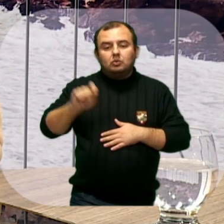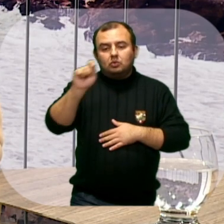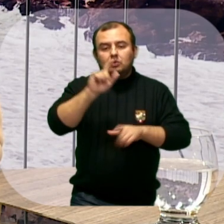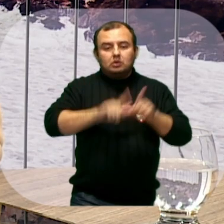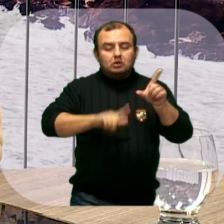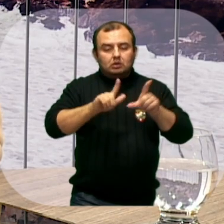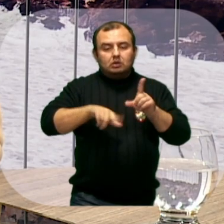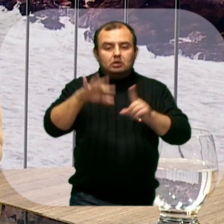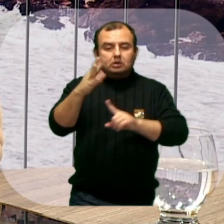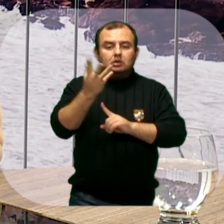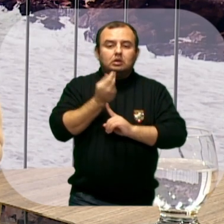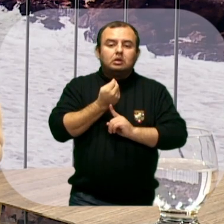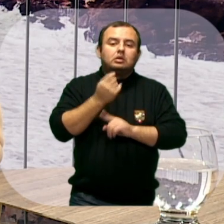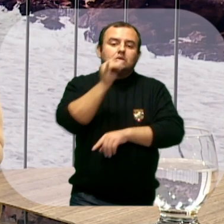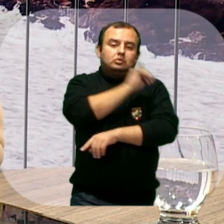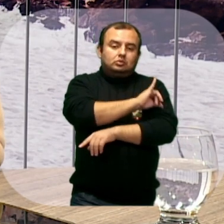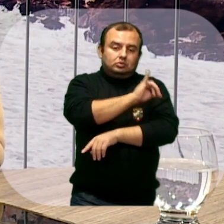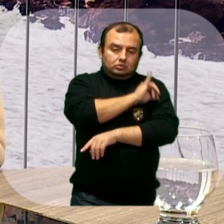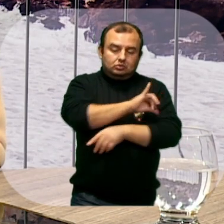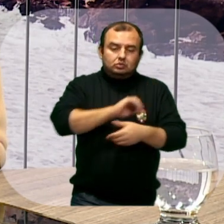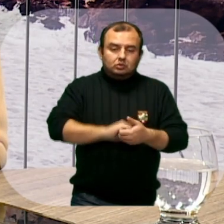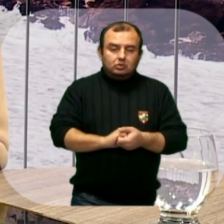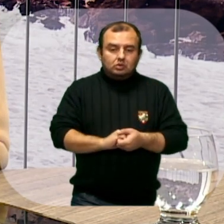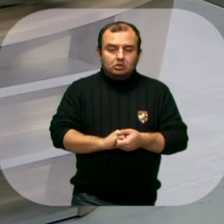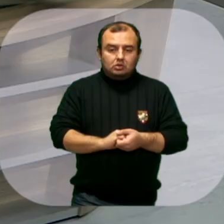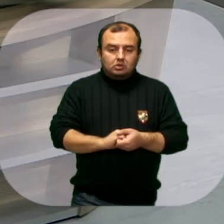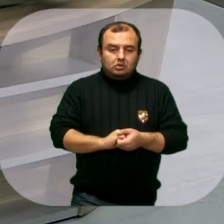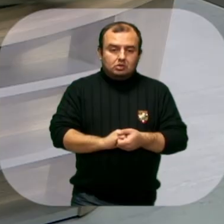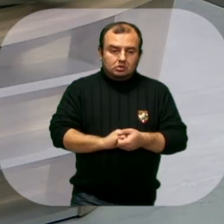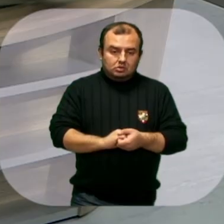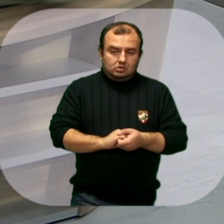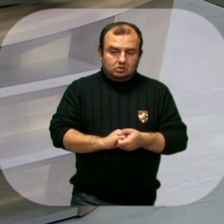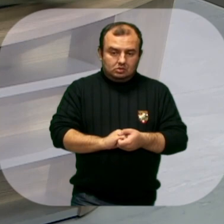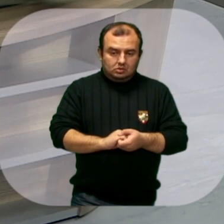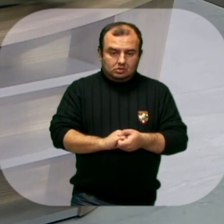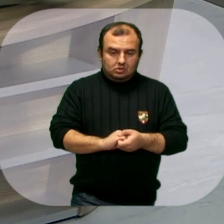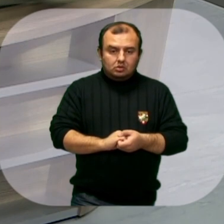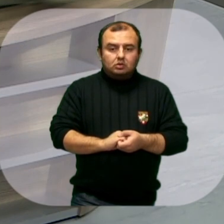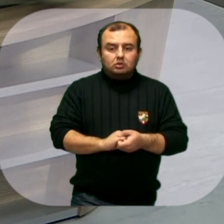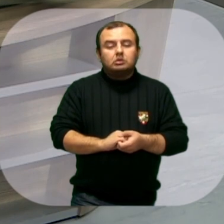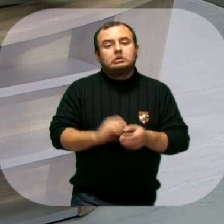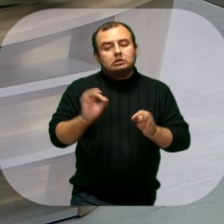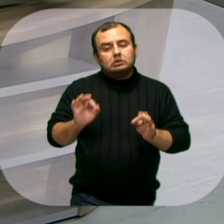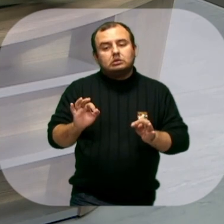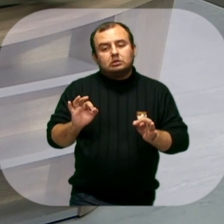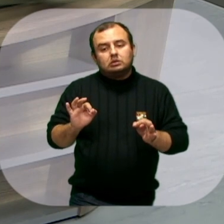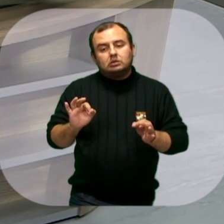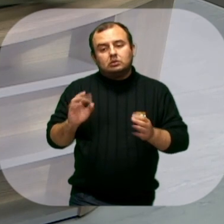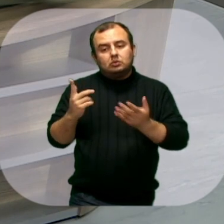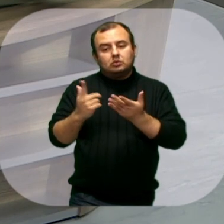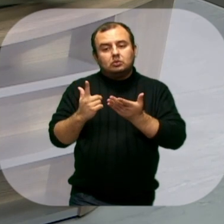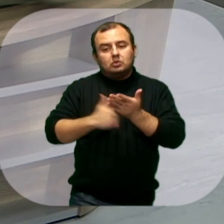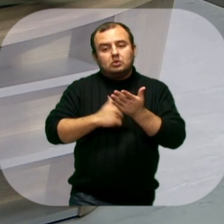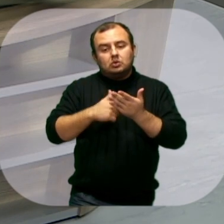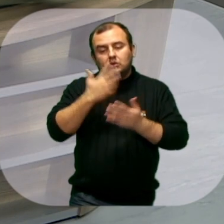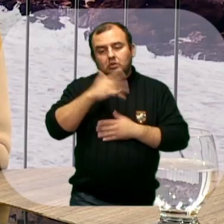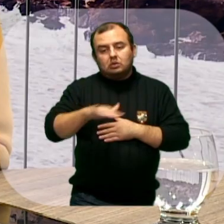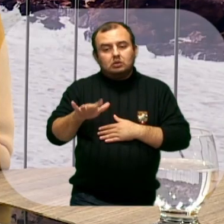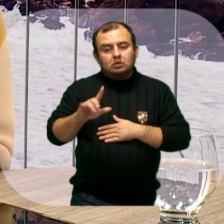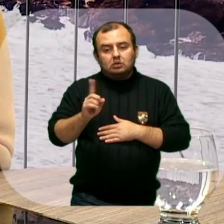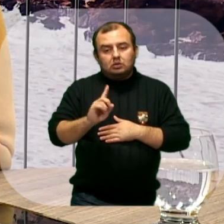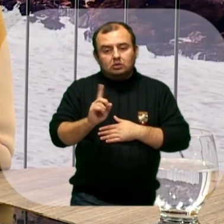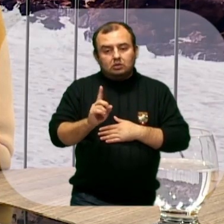Letras e Artes do Rio de Janeiro. E exatamente por causa dos teus livros na verdade, infantis, né? Não foi